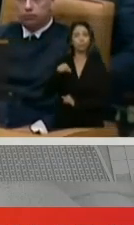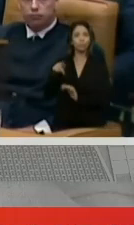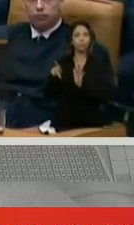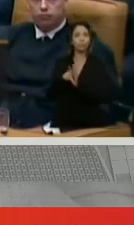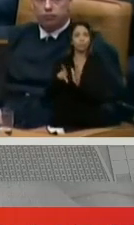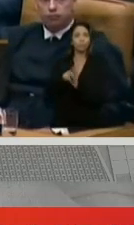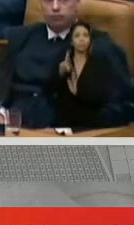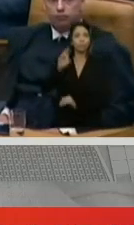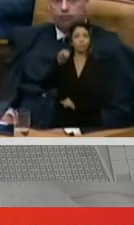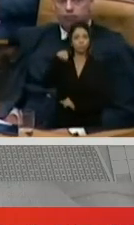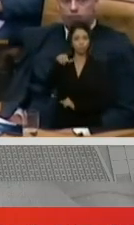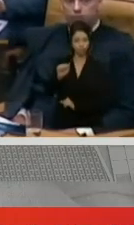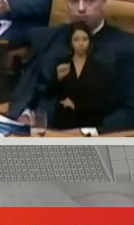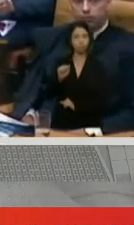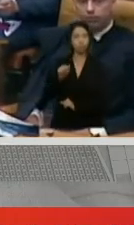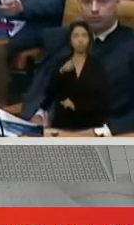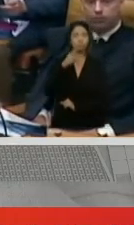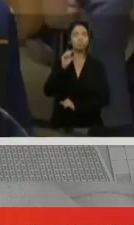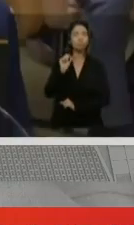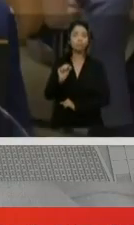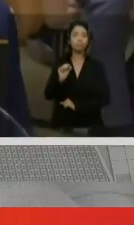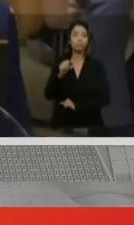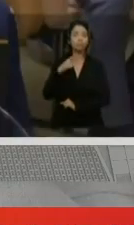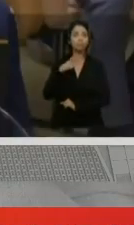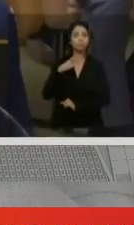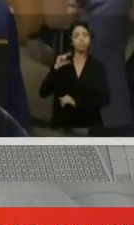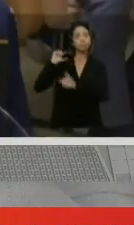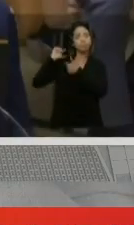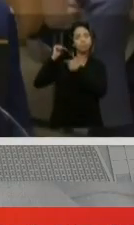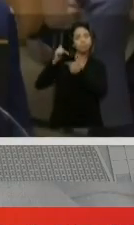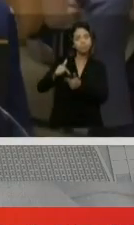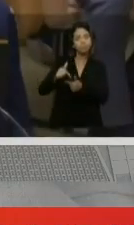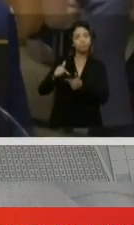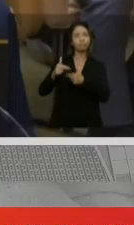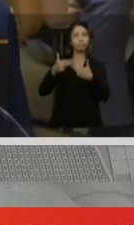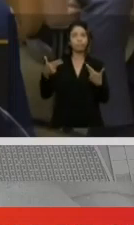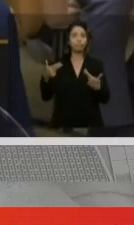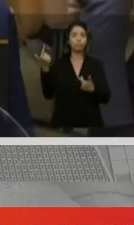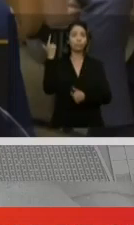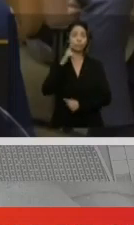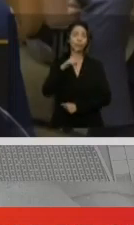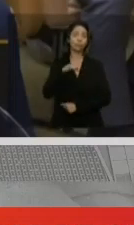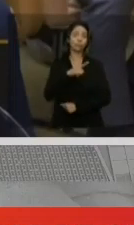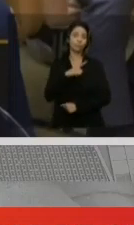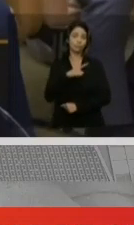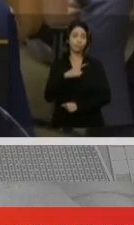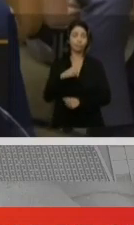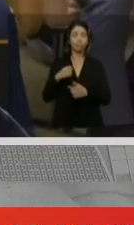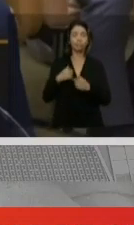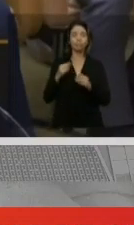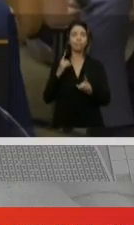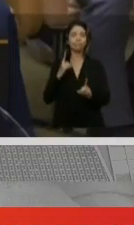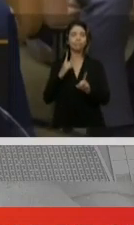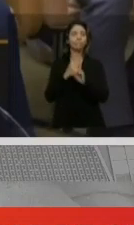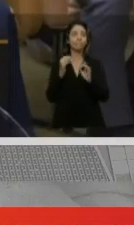e a superioridade ética da democracia liberal está exatamente no fato de que esse é um sistema político